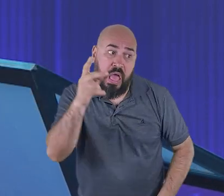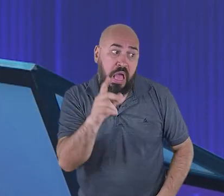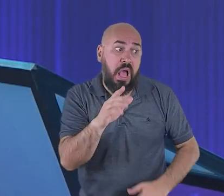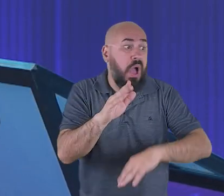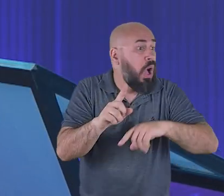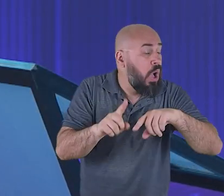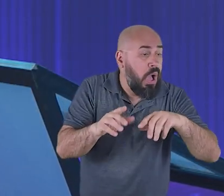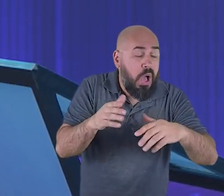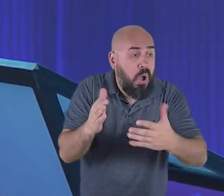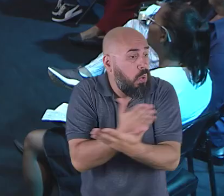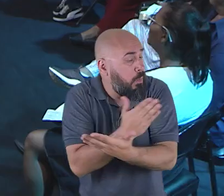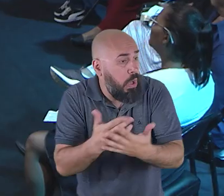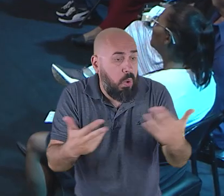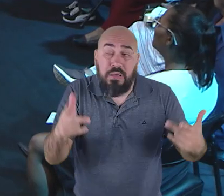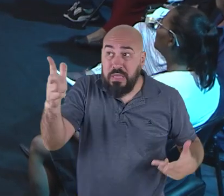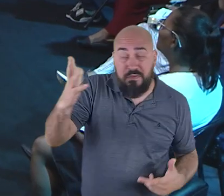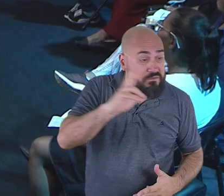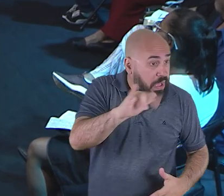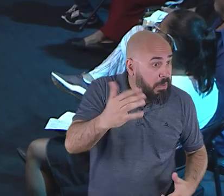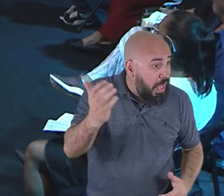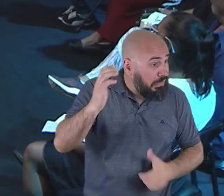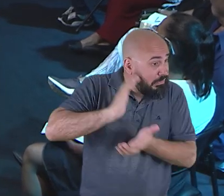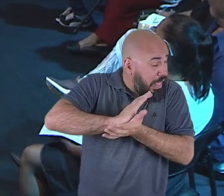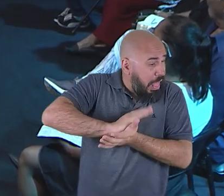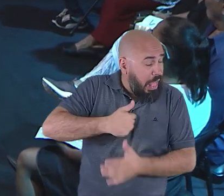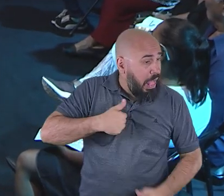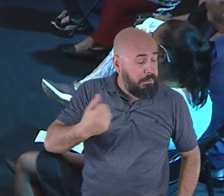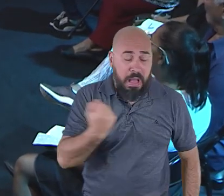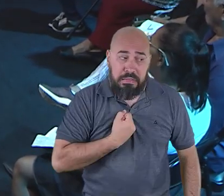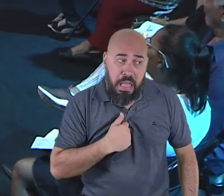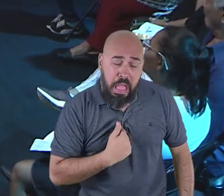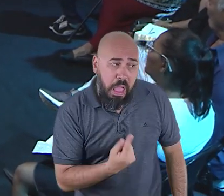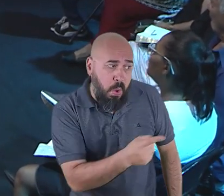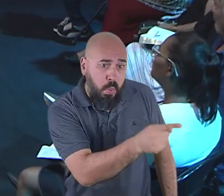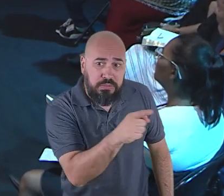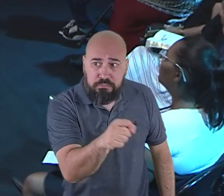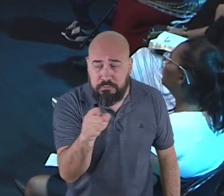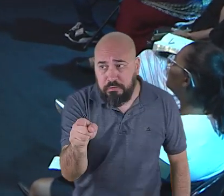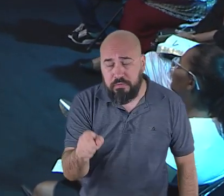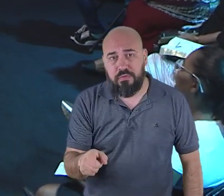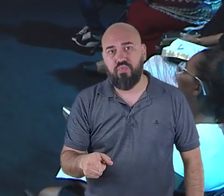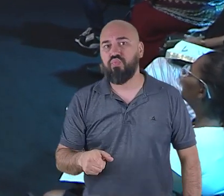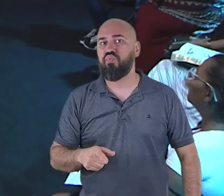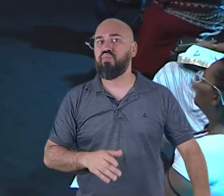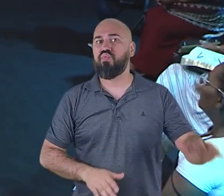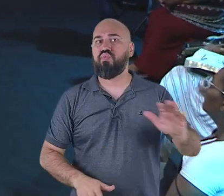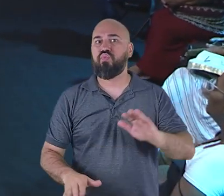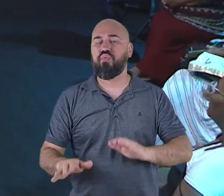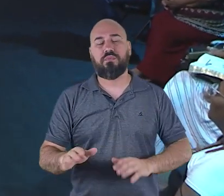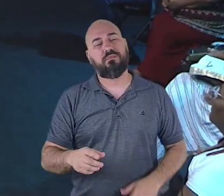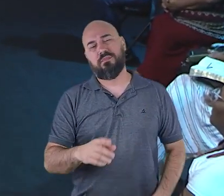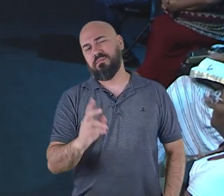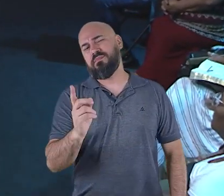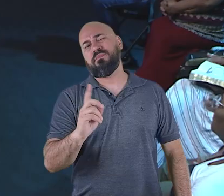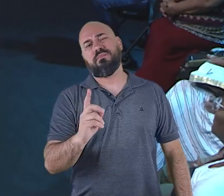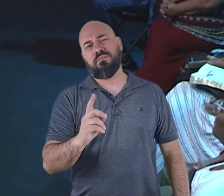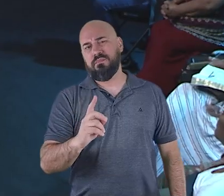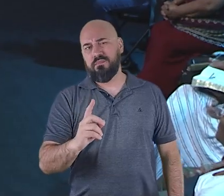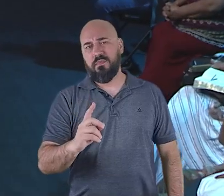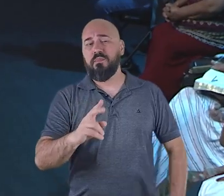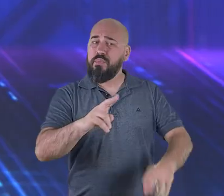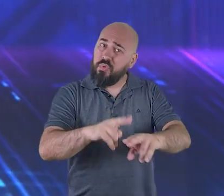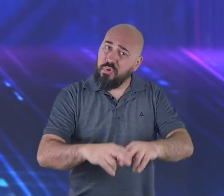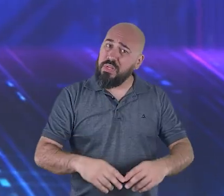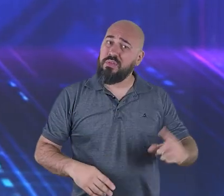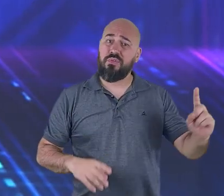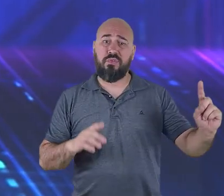temor. Os resultados da rebelião devem ser vistos para que nunca mais